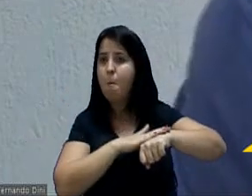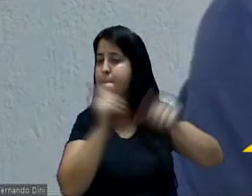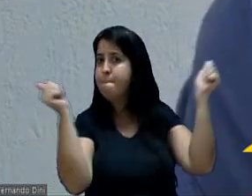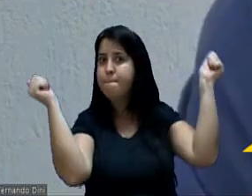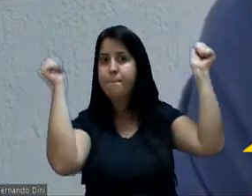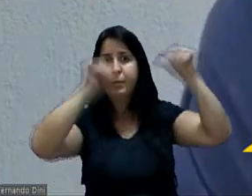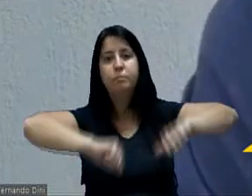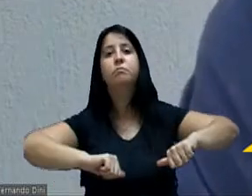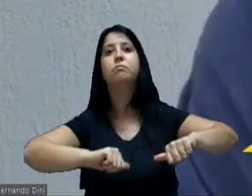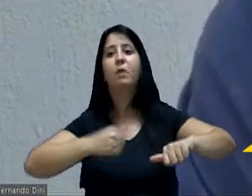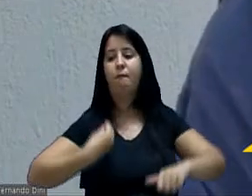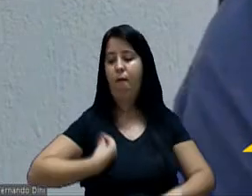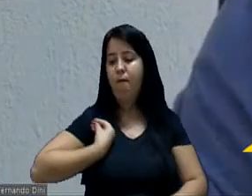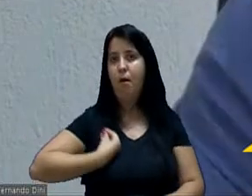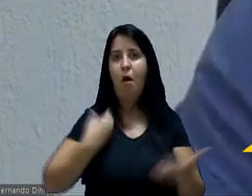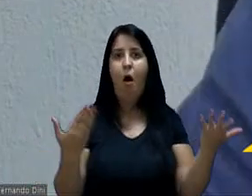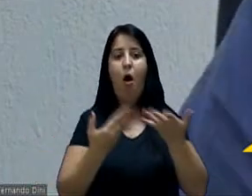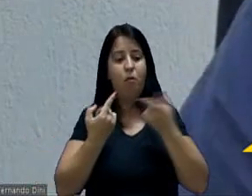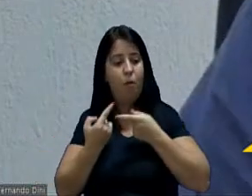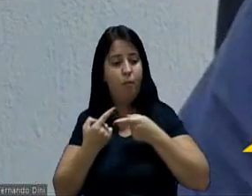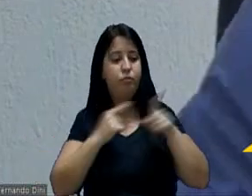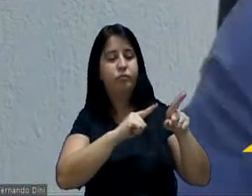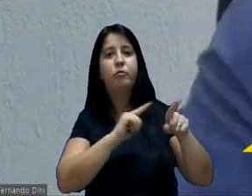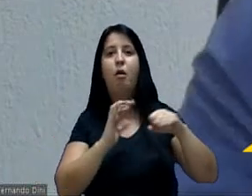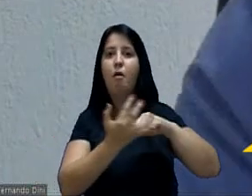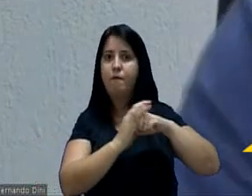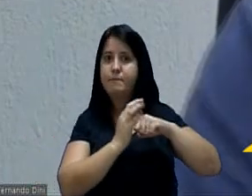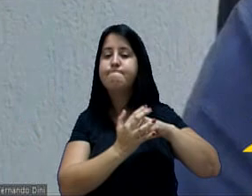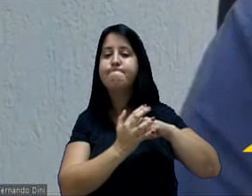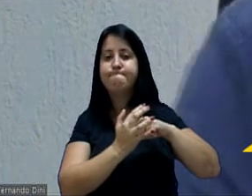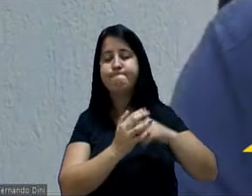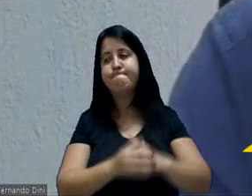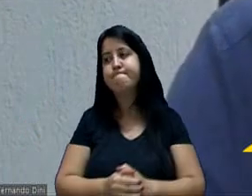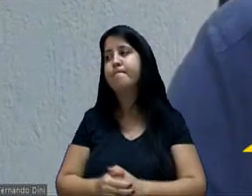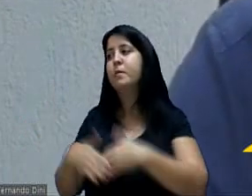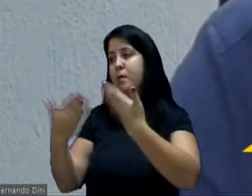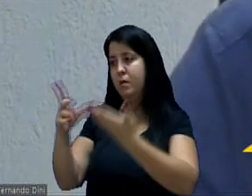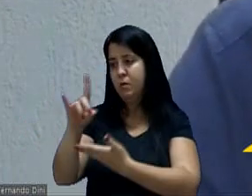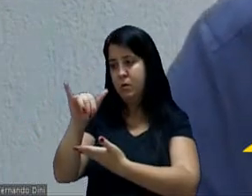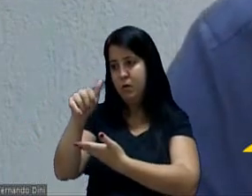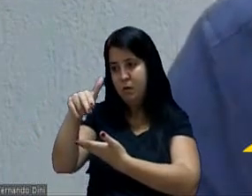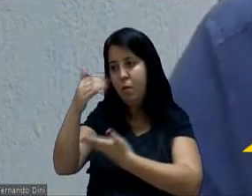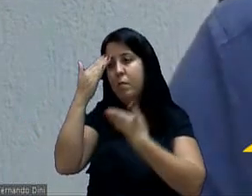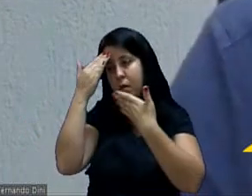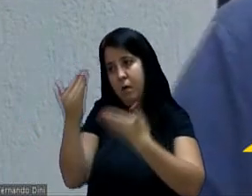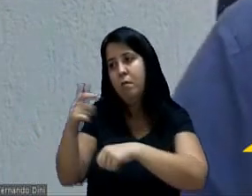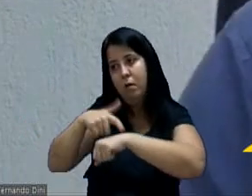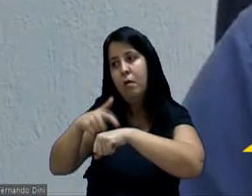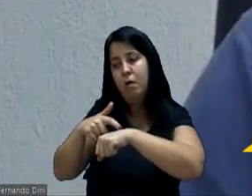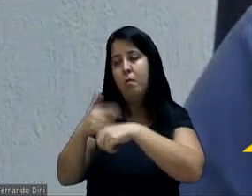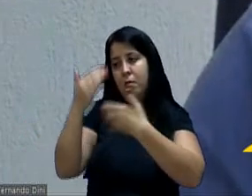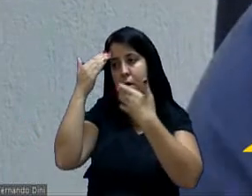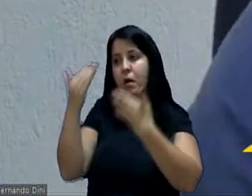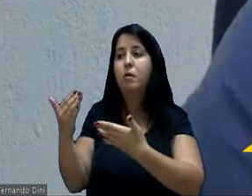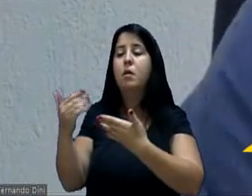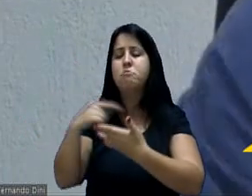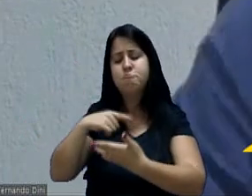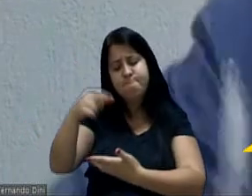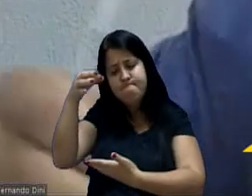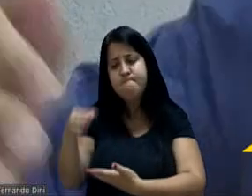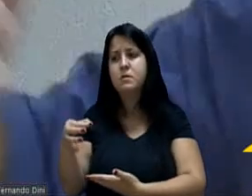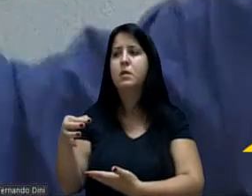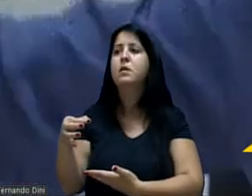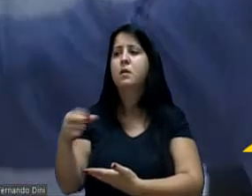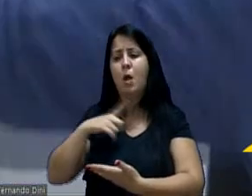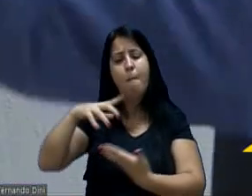desgraçada que nós estamos vivendo no combate à Covid-19. Vereador Dylan, obrigado mais uma vez pela sua parte e tenho certeza que existe